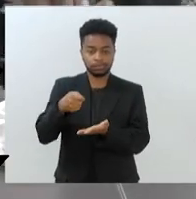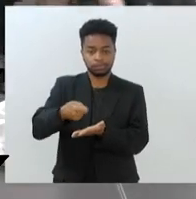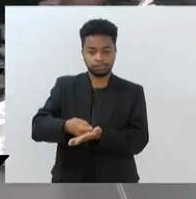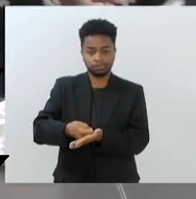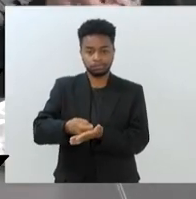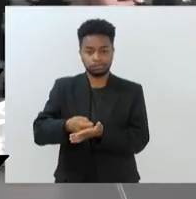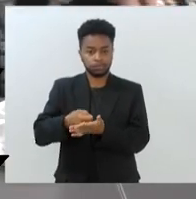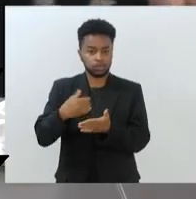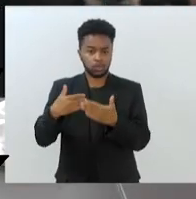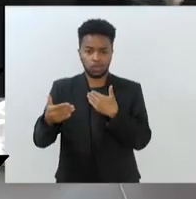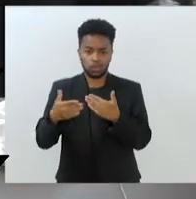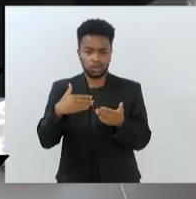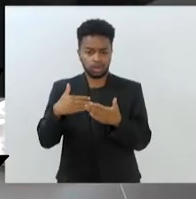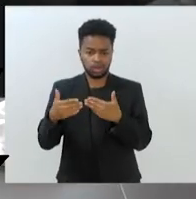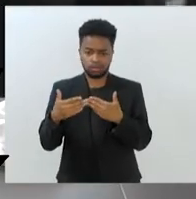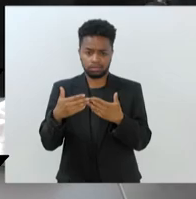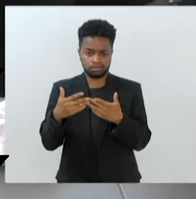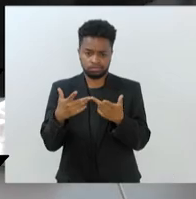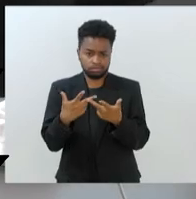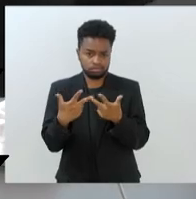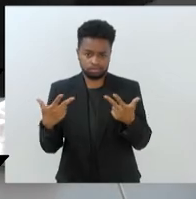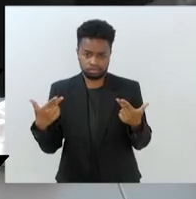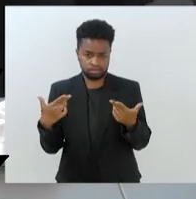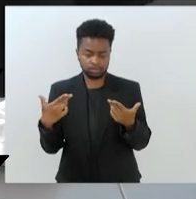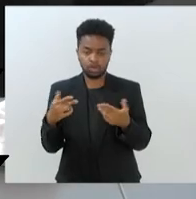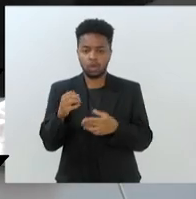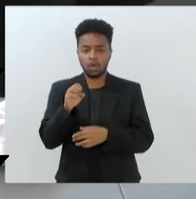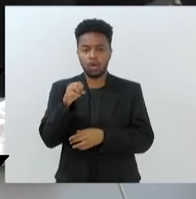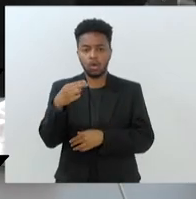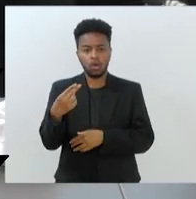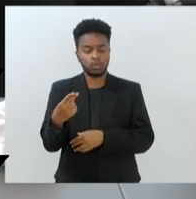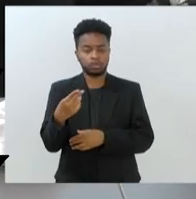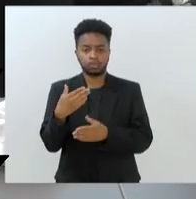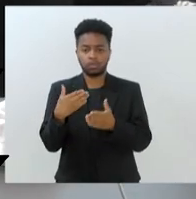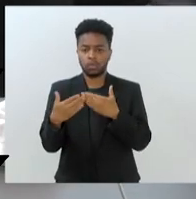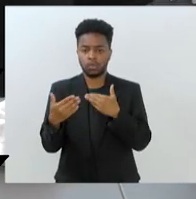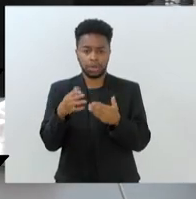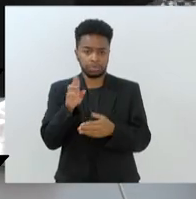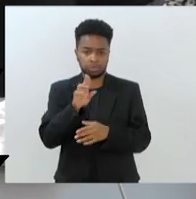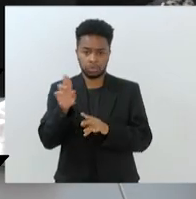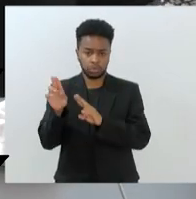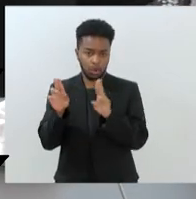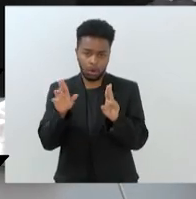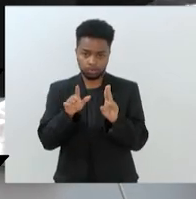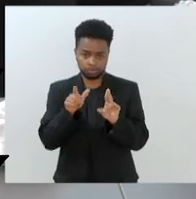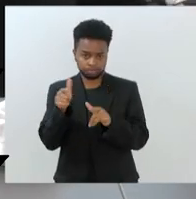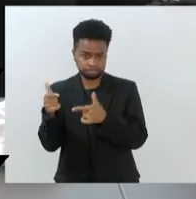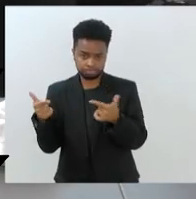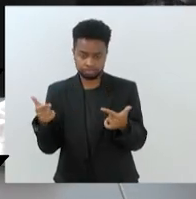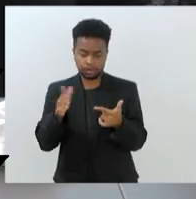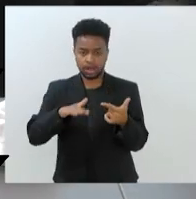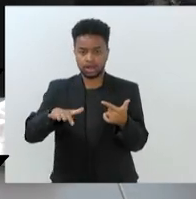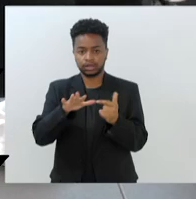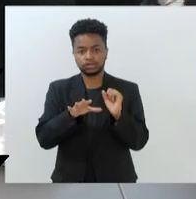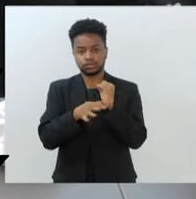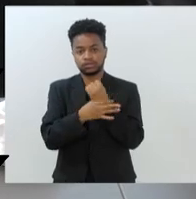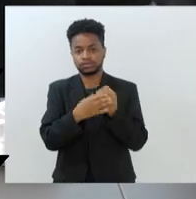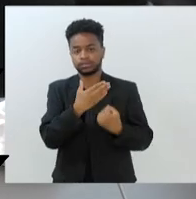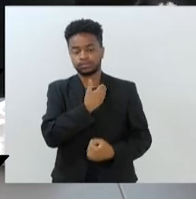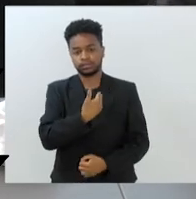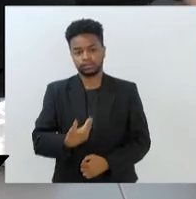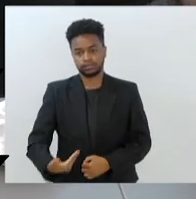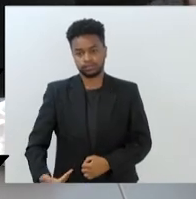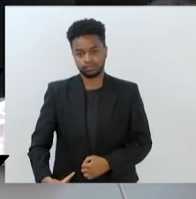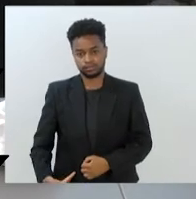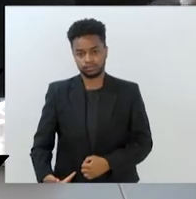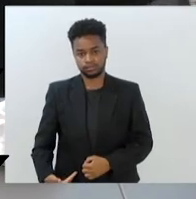qualquer emolumento, contribuição ou qualquer outro nome para a segurança pública